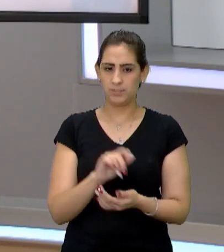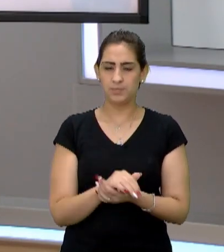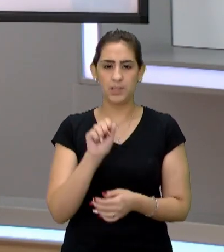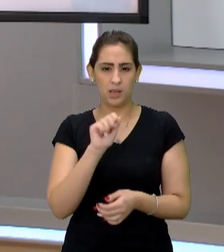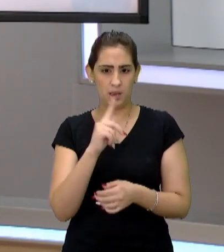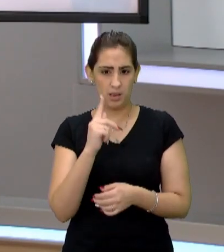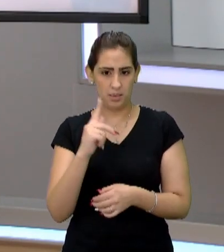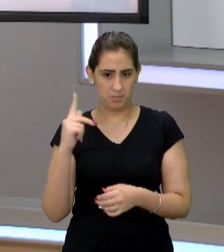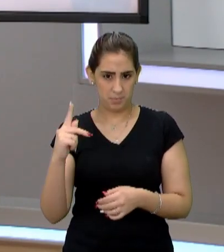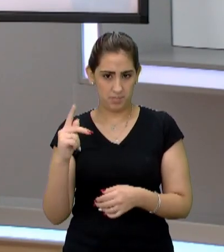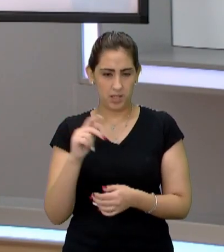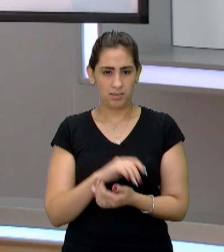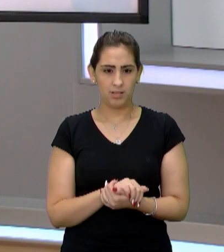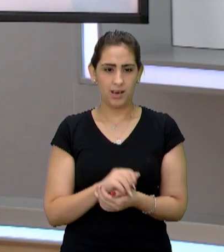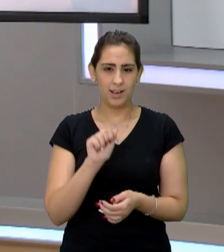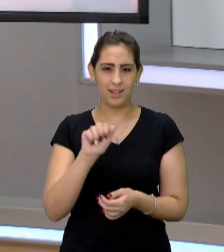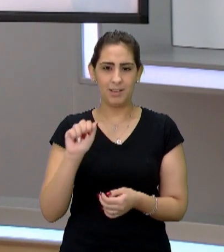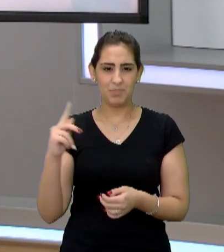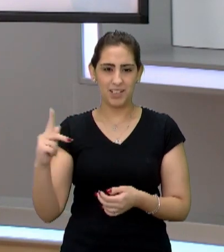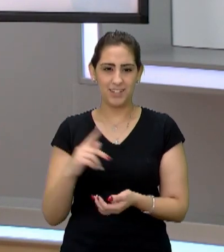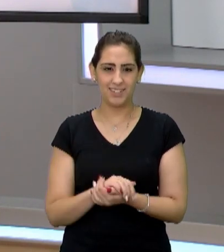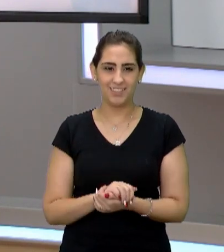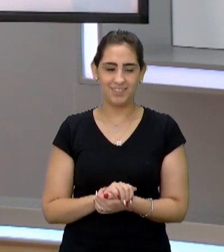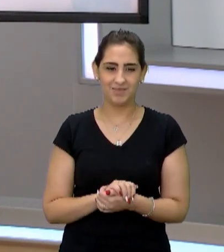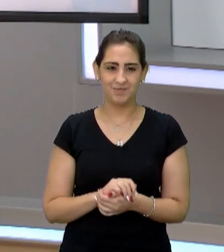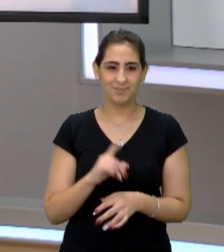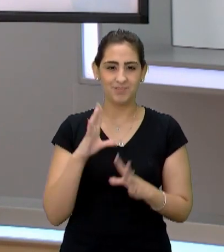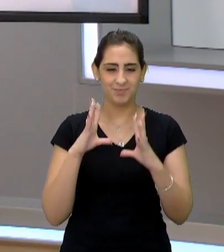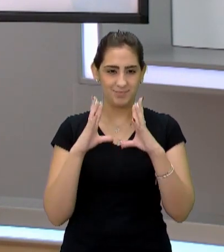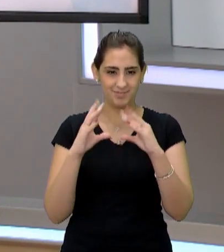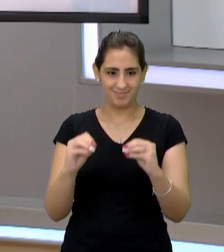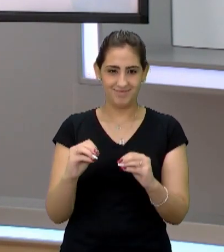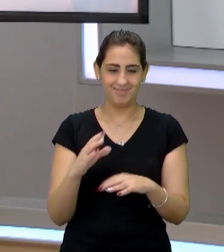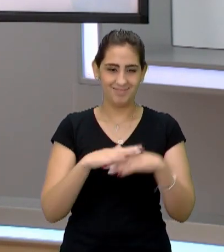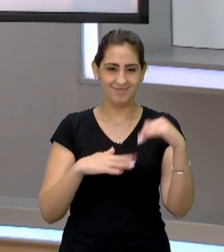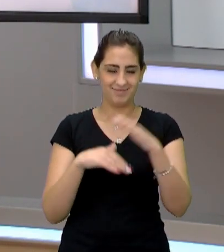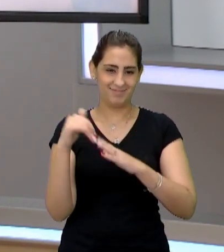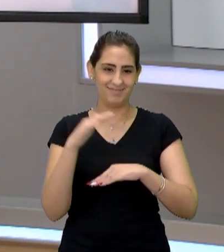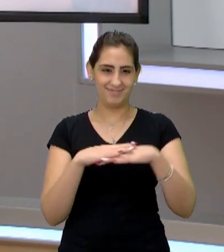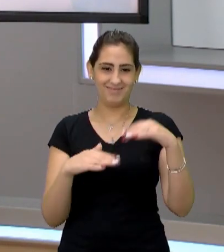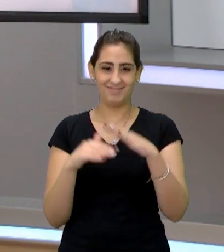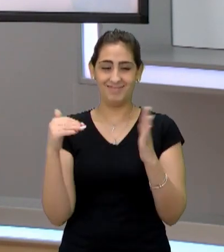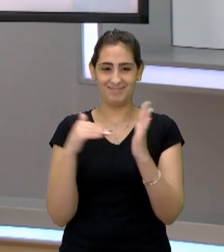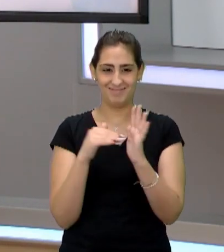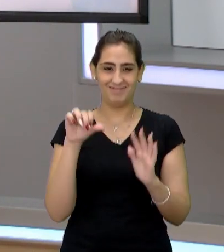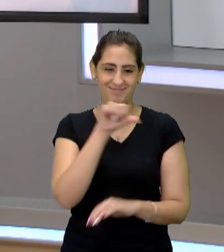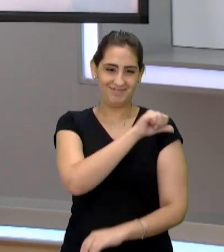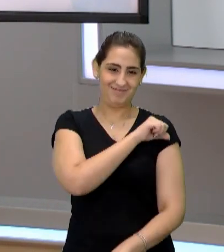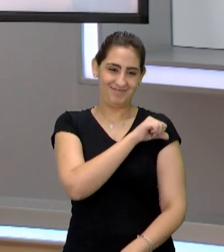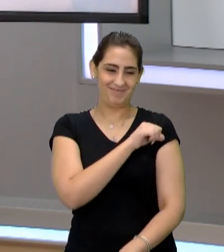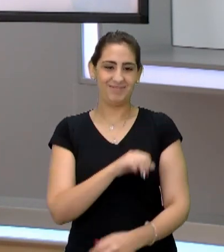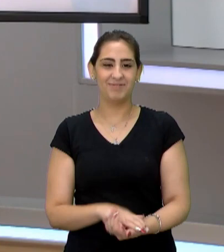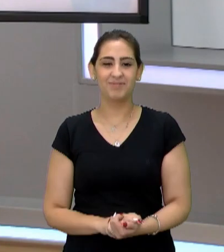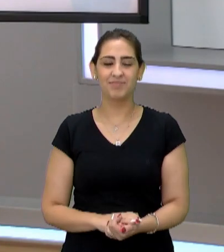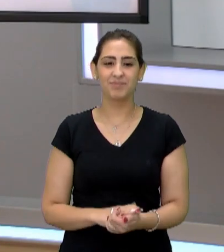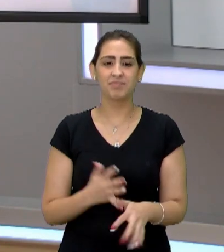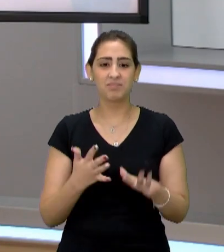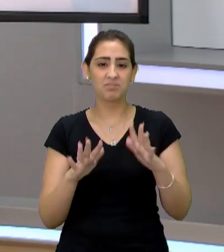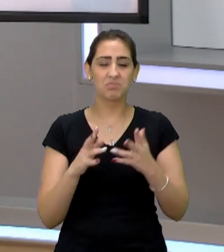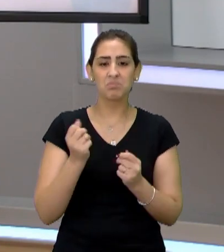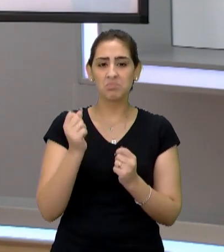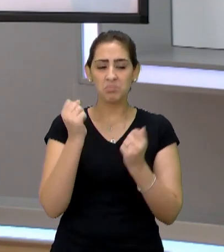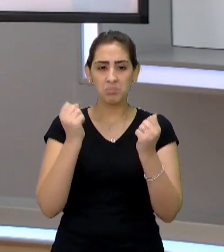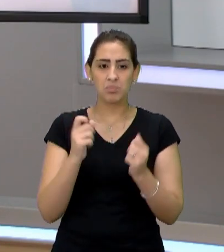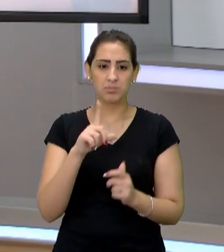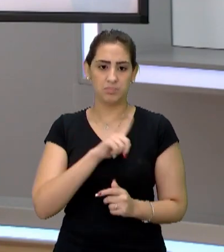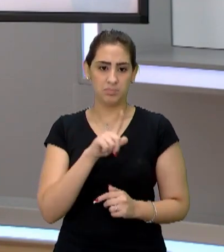AP, ela, vamos dizer assim, acumulou todas as habilidades até o 9º ano, né? Então, provavelmente, haverão